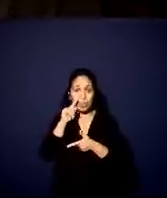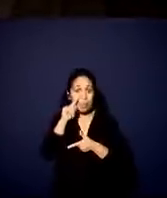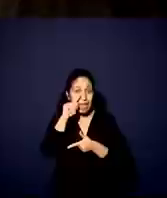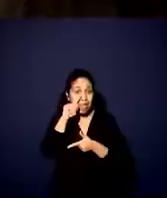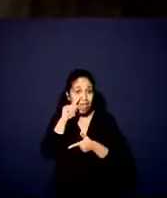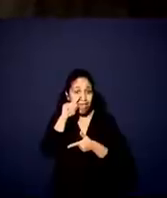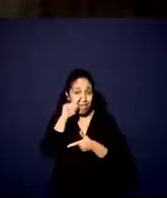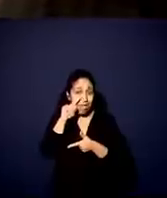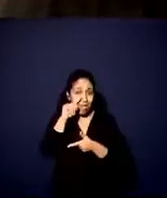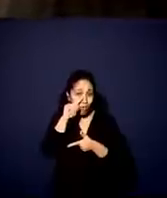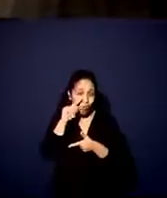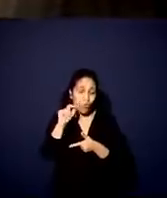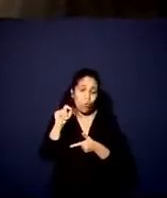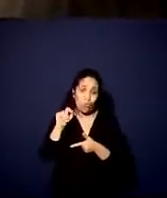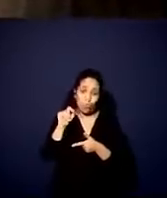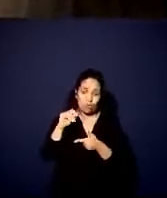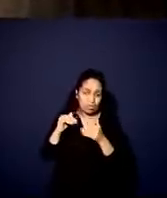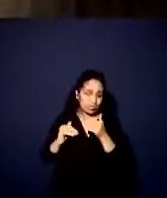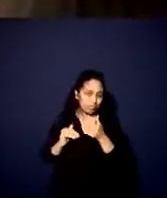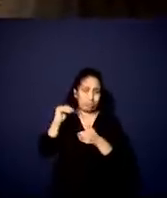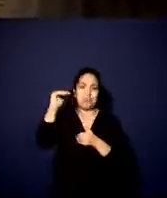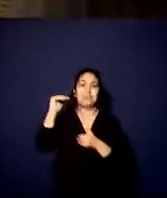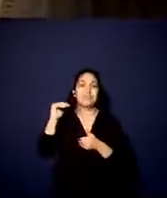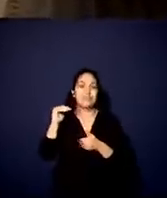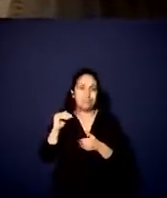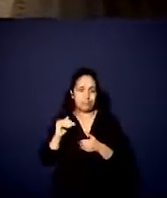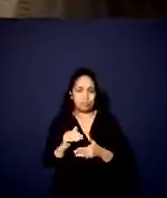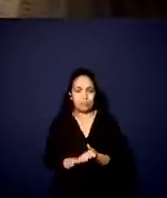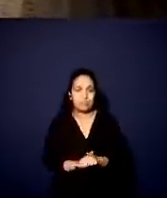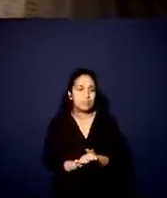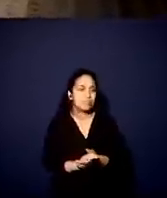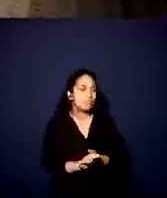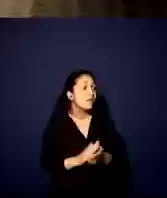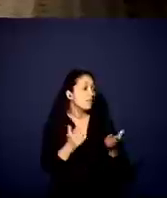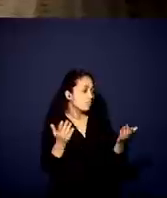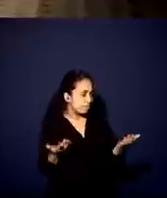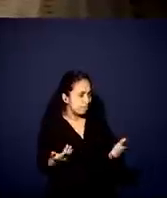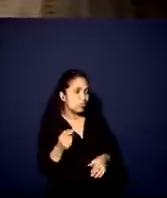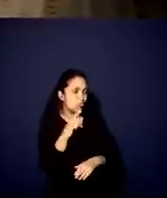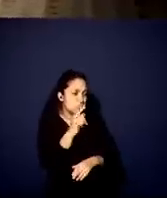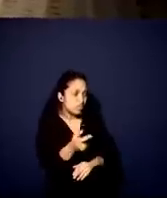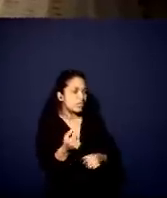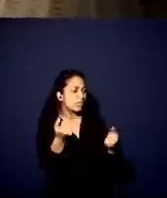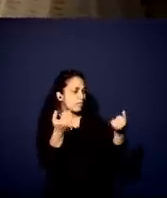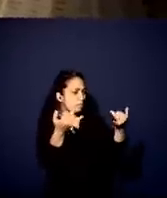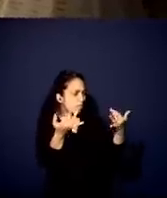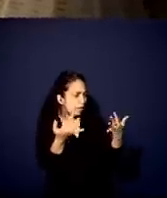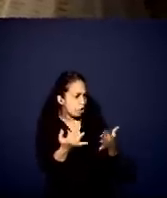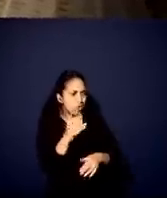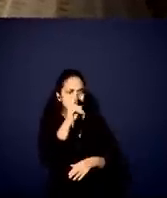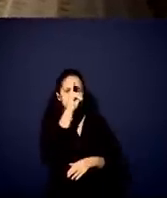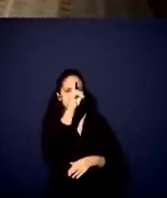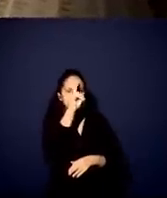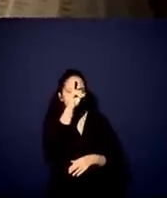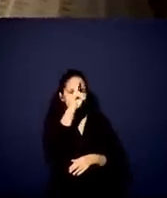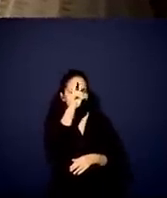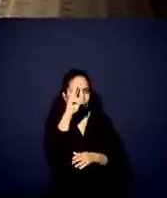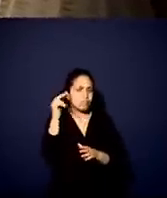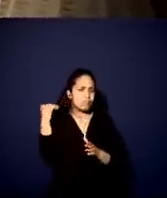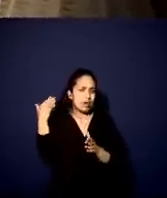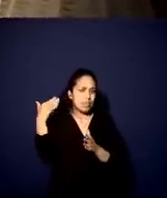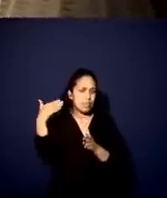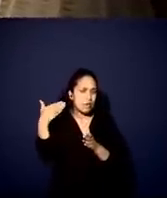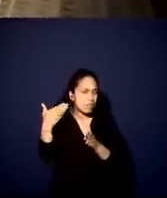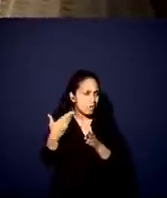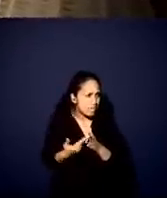tem aqui a gente deveria estar jogando para cima no fundo você falou muito sobre a história por exemplo do fiscal uma